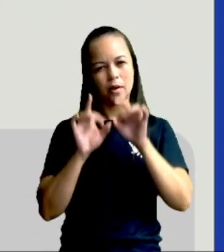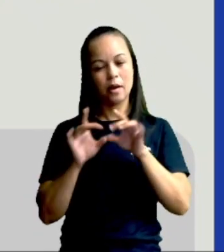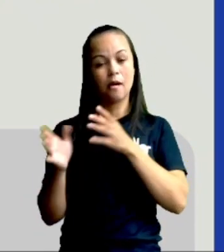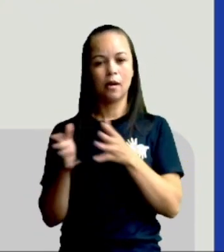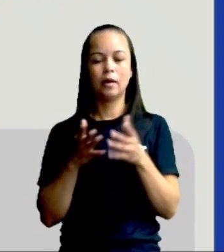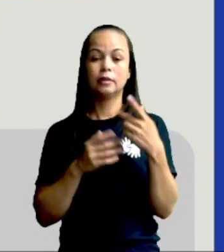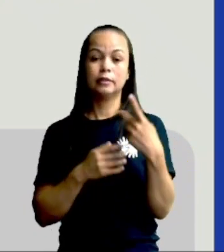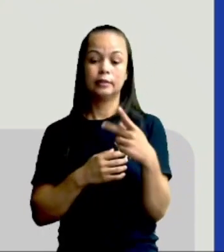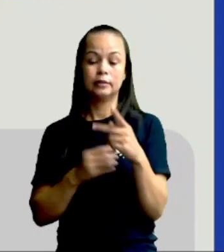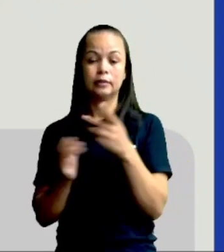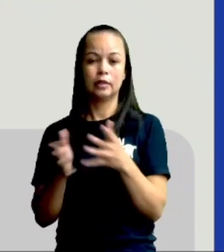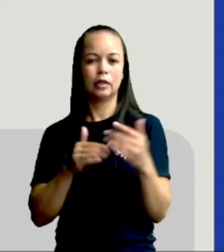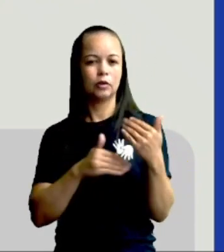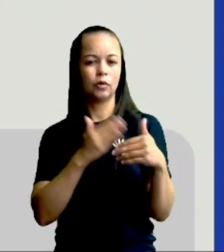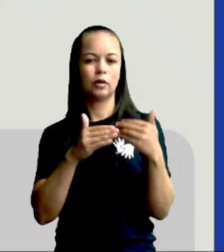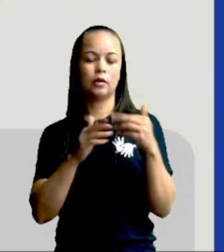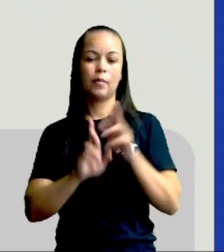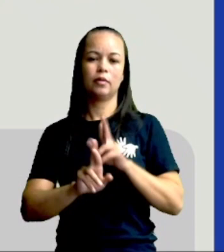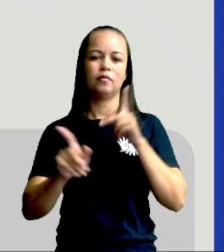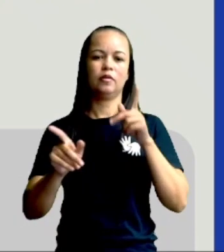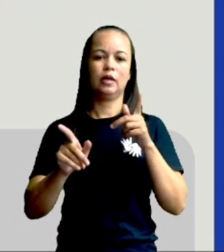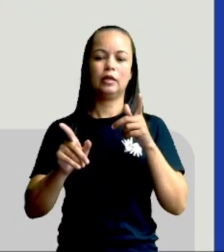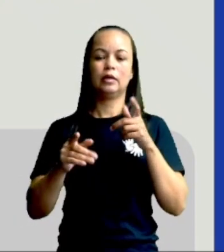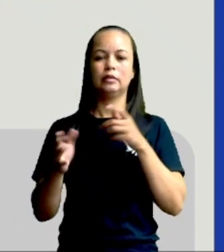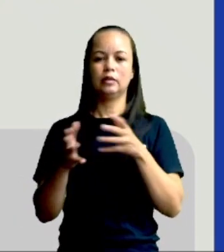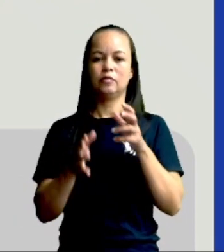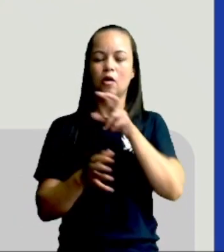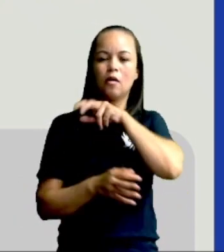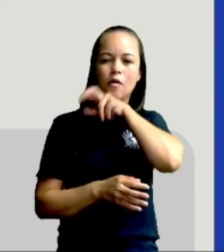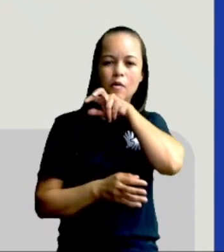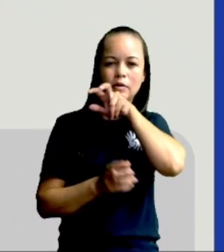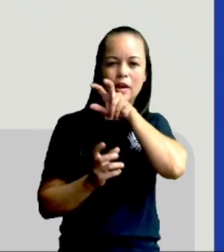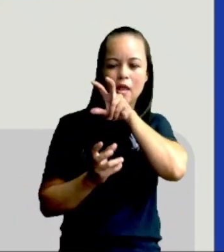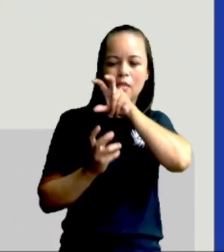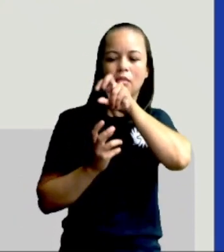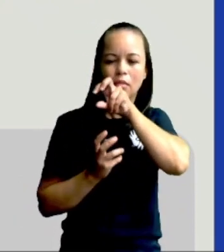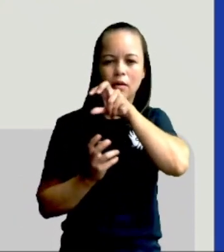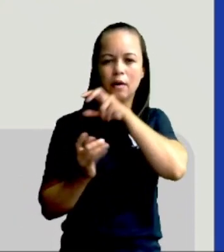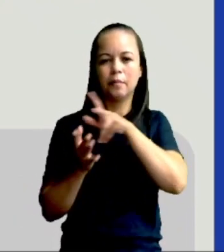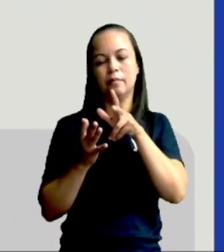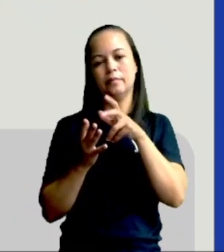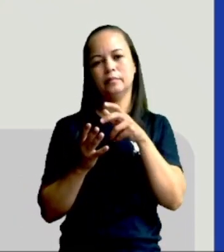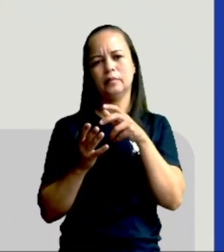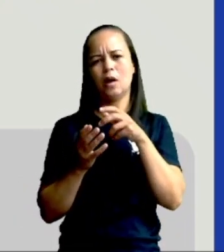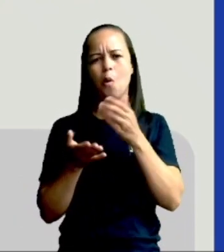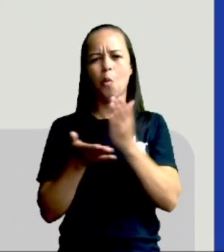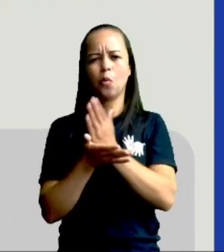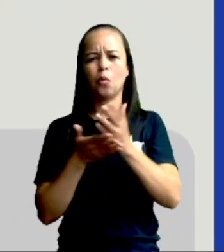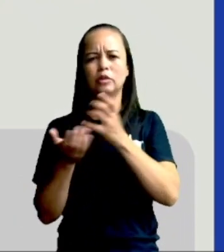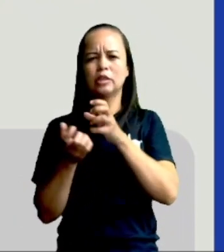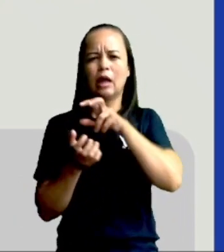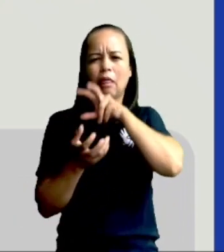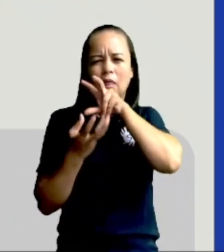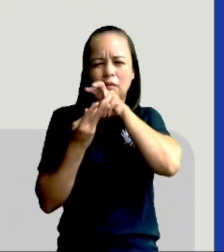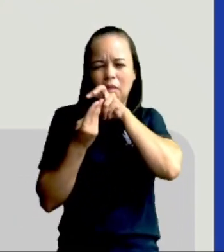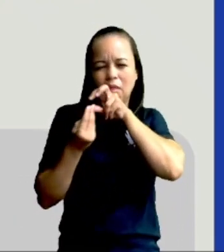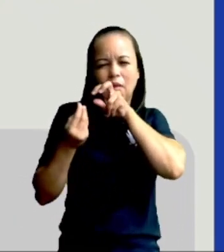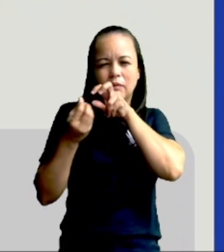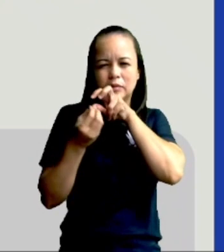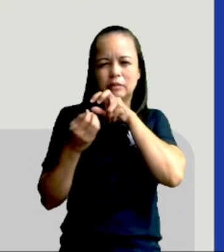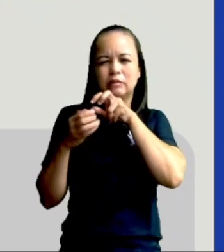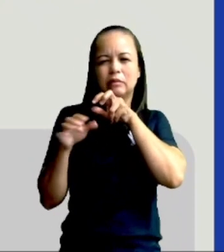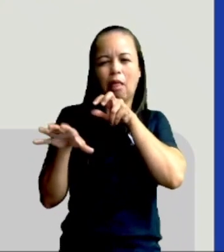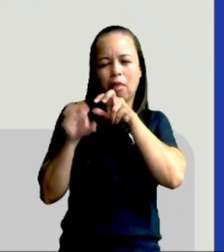possui atua de uma maneira diferente no organismo da sua presa. Algumas causam apodrecimento, necrose dos